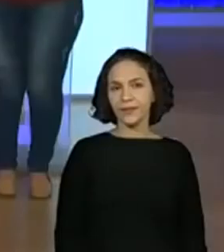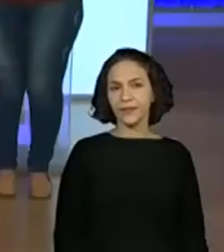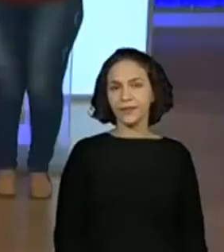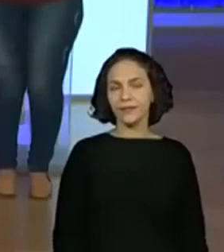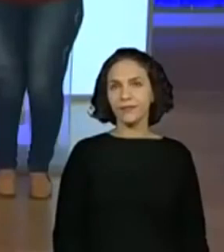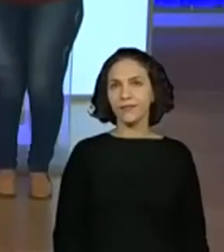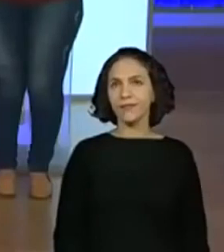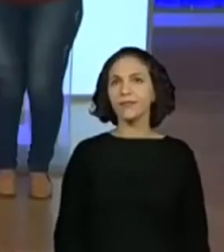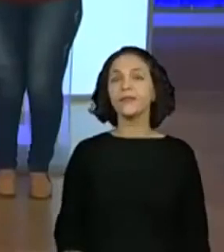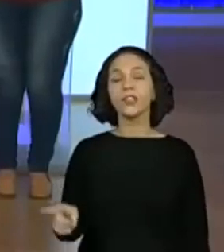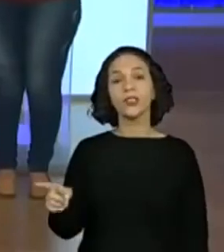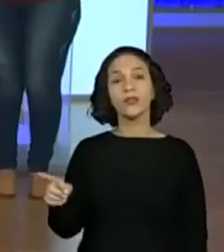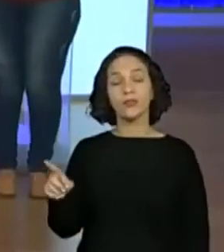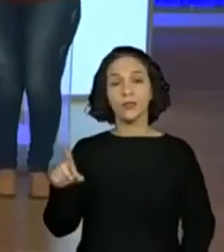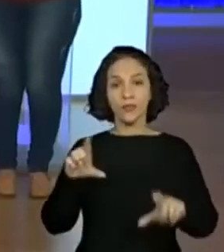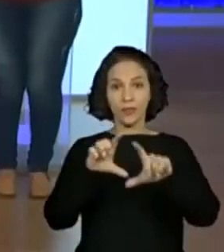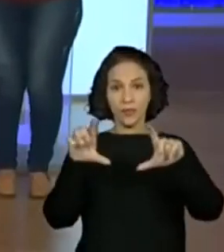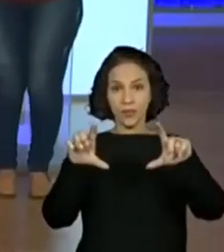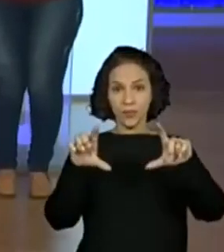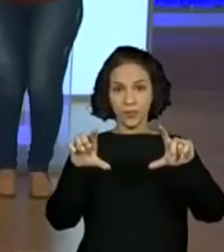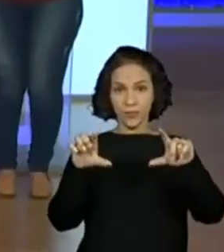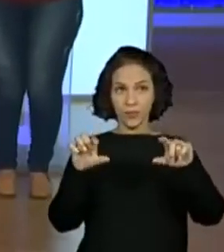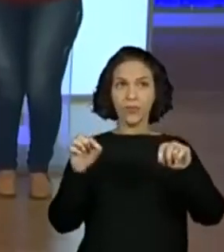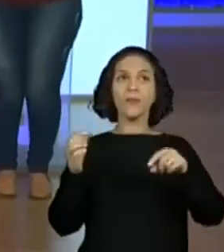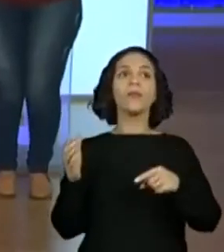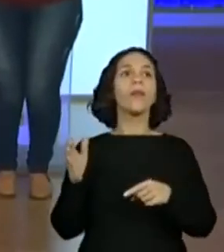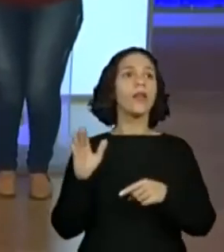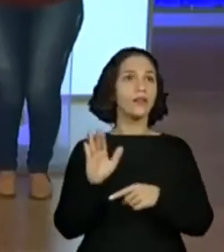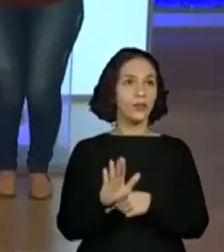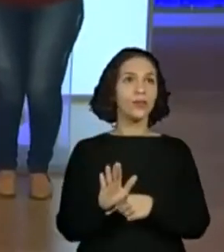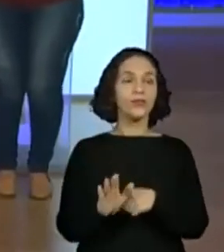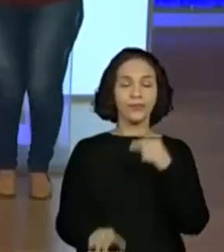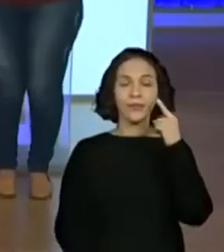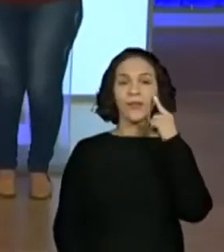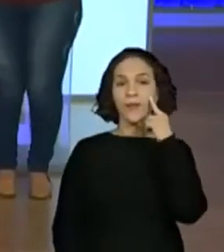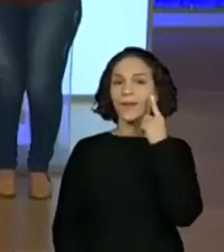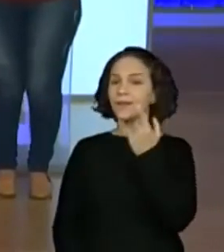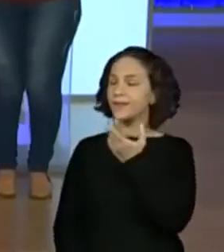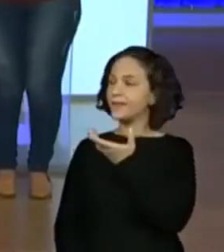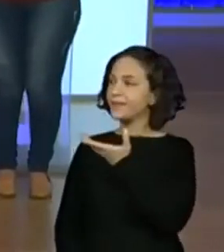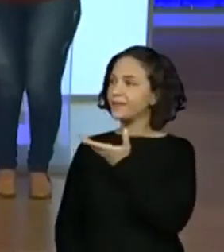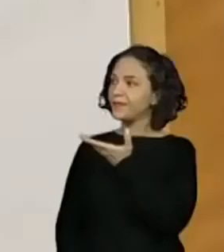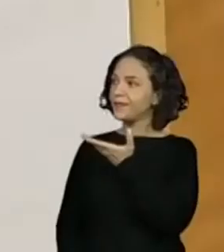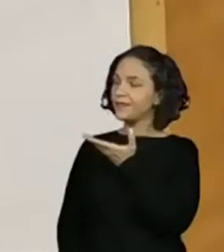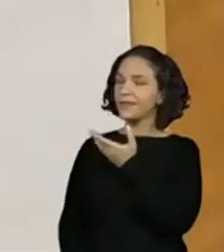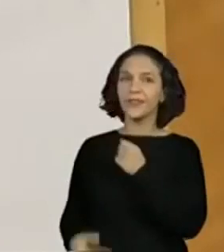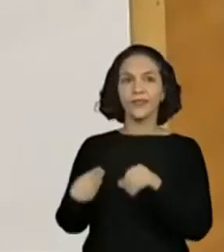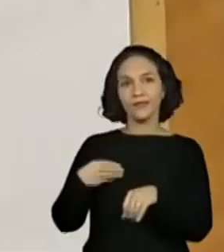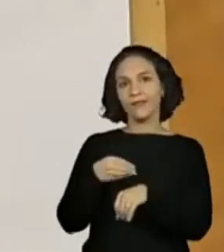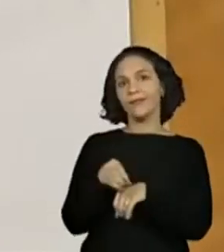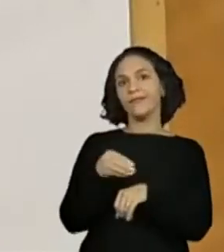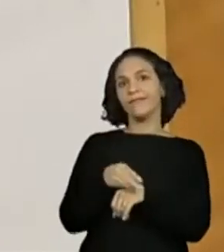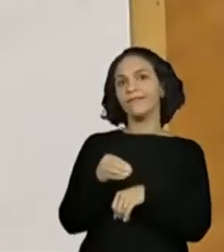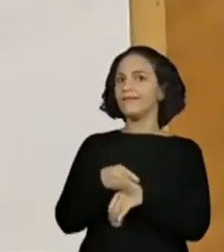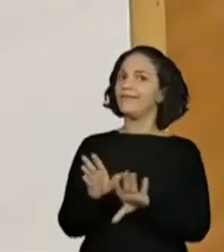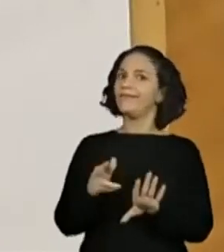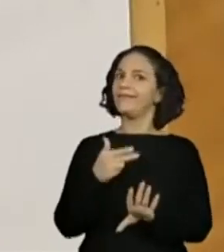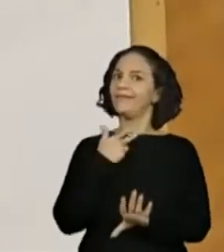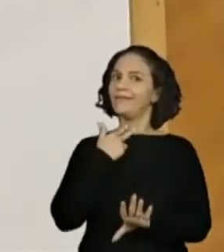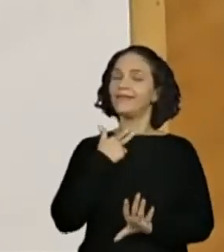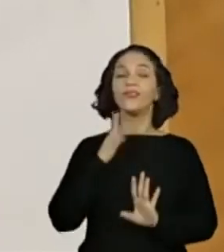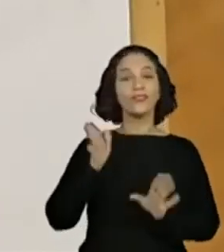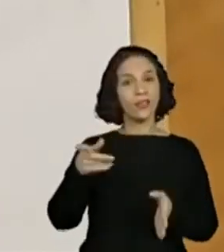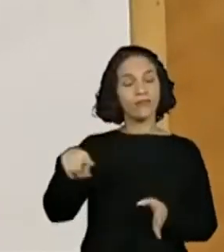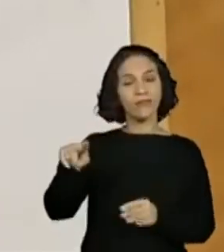Acho que olhar para o quadro ajuda, olhem, né, professora? Olhem para o quadro, isso. Olha lá o quadro. A Pro vai parar de dar dica, senão, né? É. Já estão